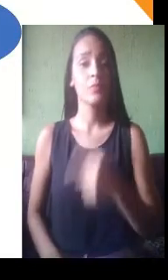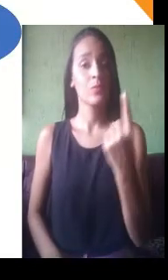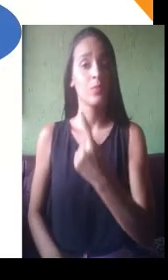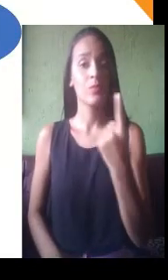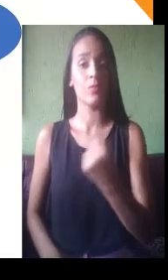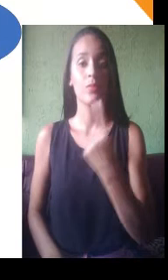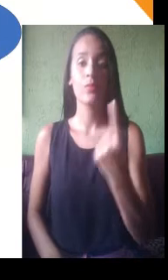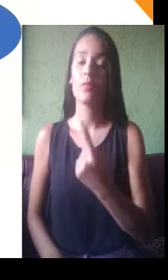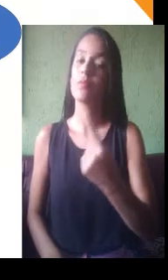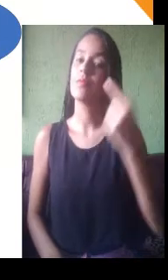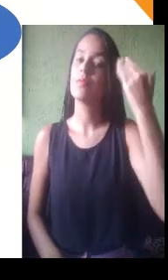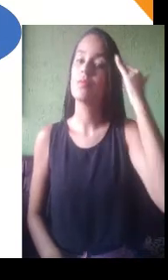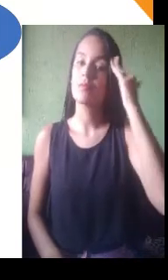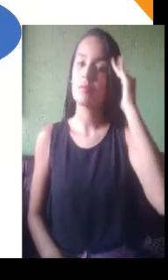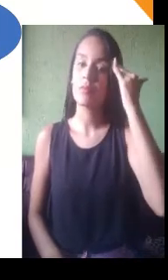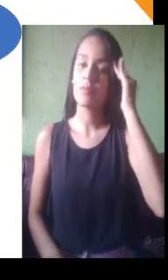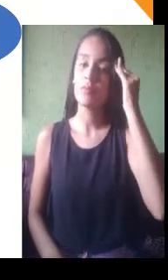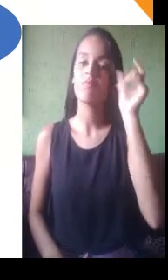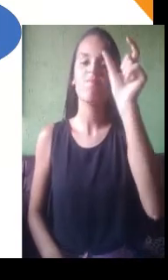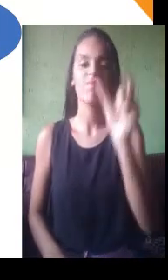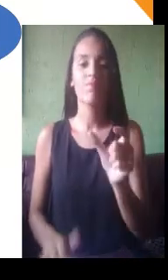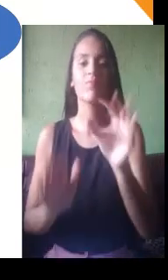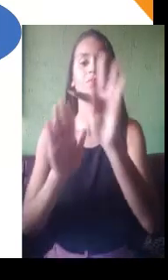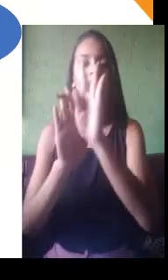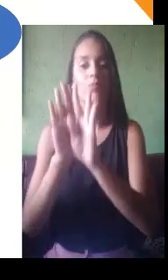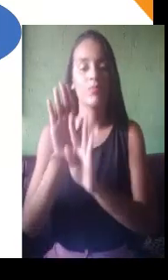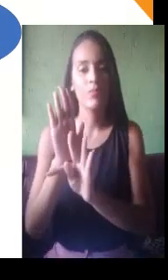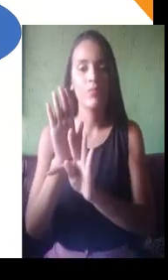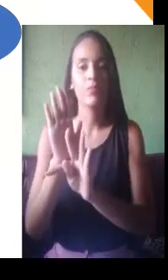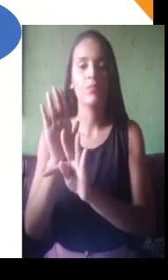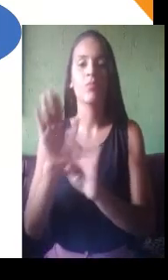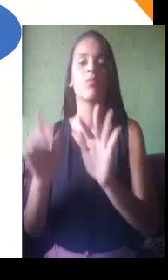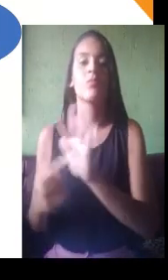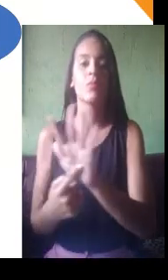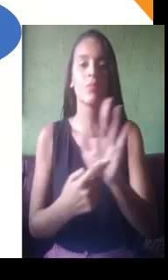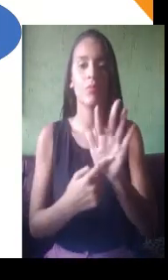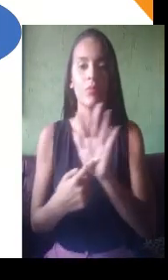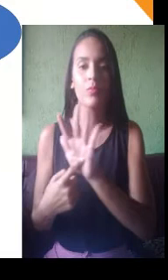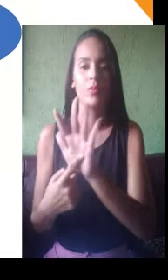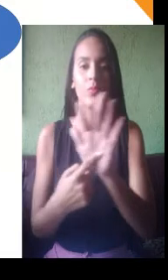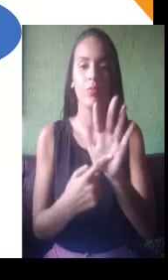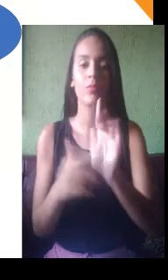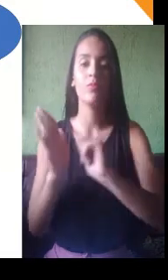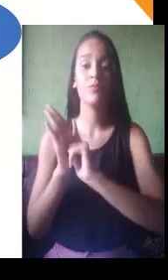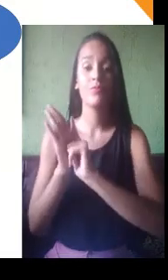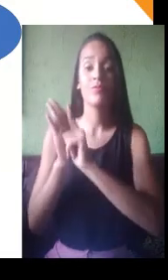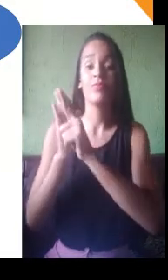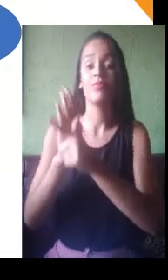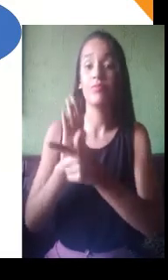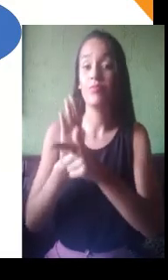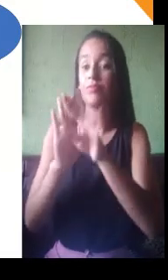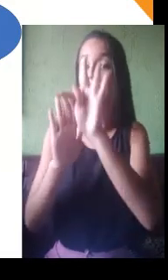para vocês a definição de tipos textuais. A vai entender os tipos textuais como sequências de enunciados que compõem o interior dos gêneros.